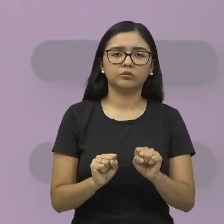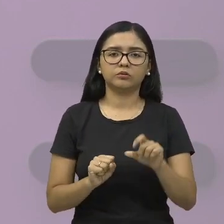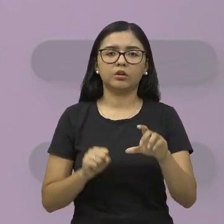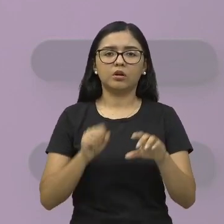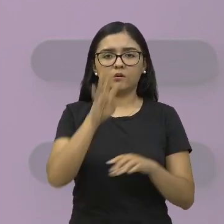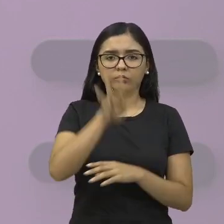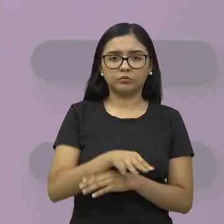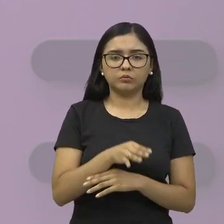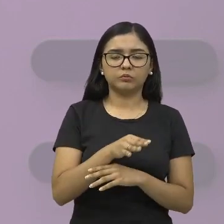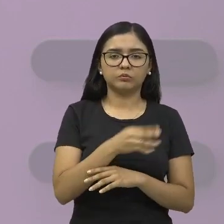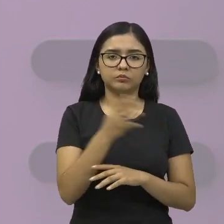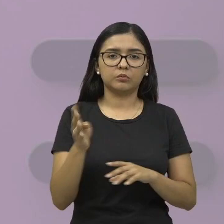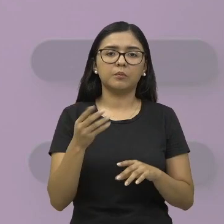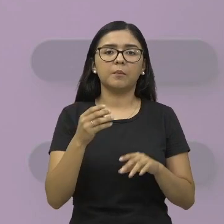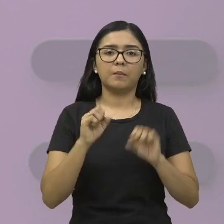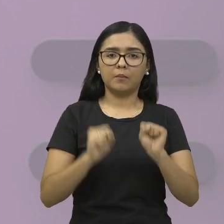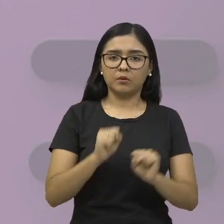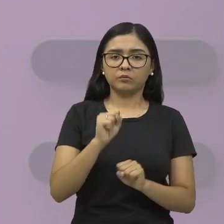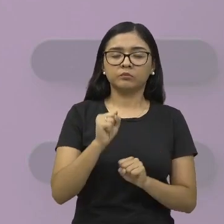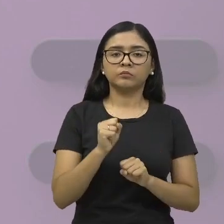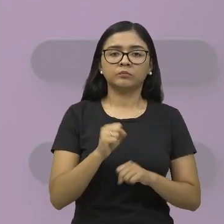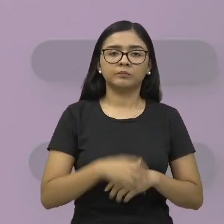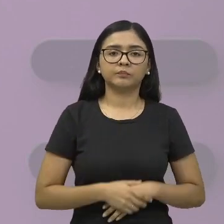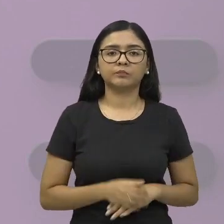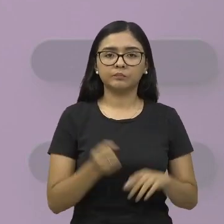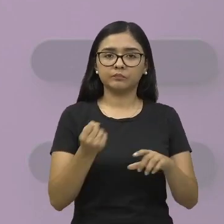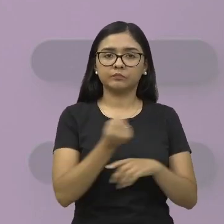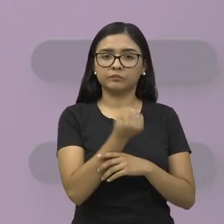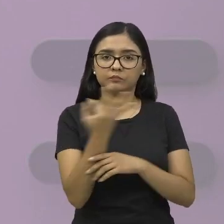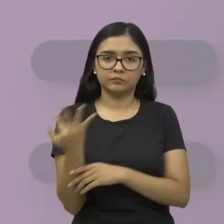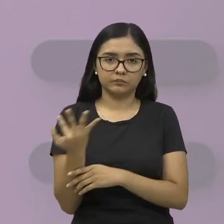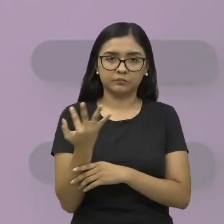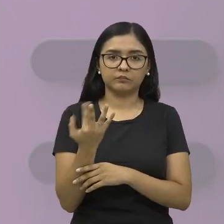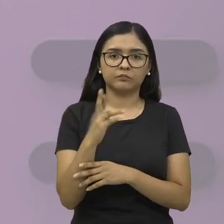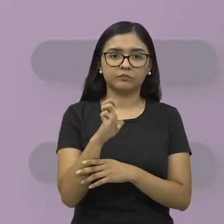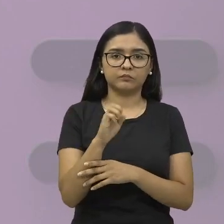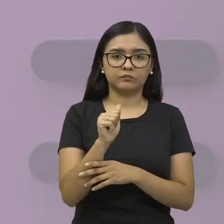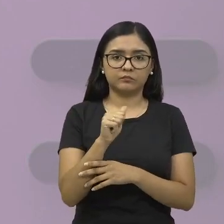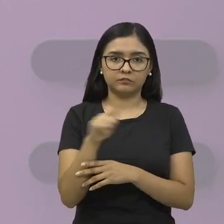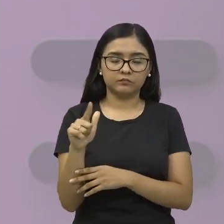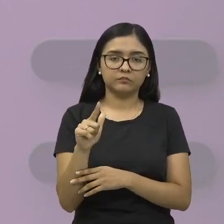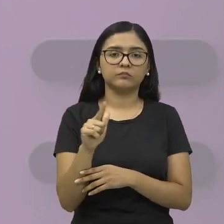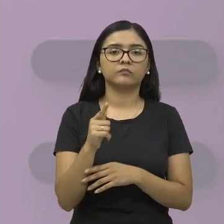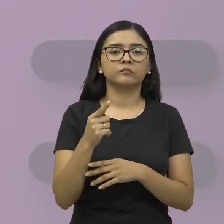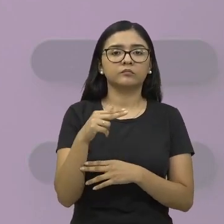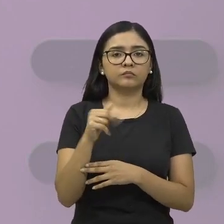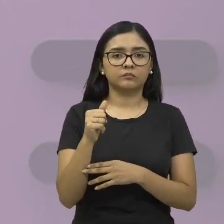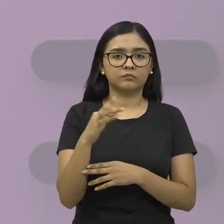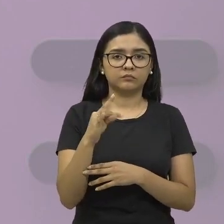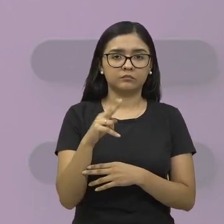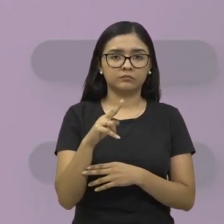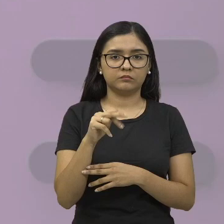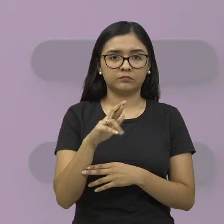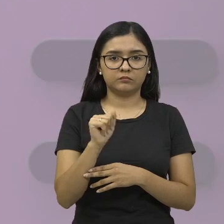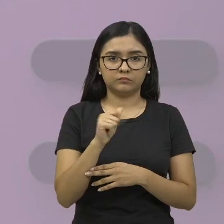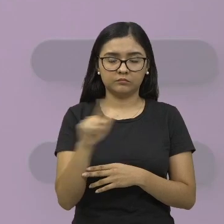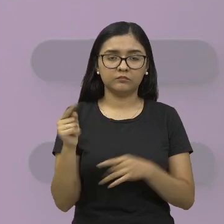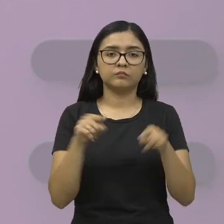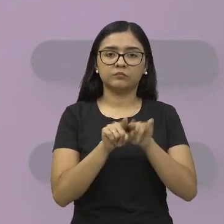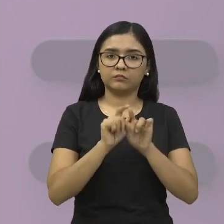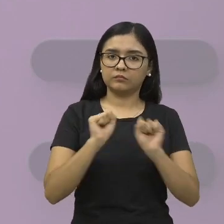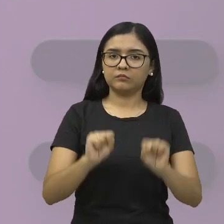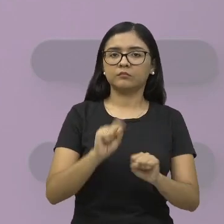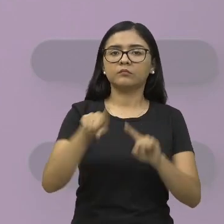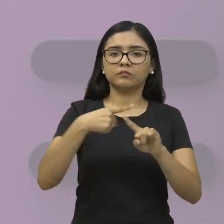número real, tá? Um número natural, um número inteiro, enfim. O fato é que nós podemos multiplicar esse